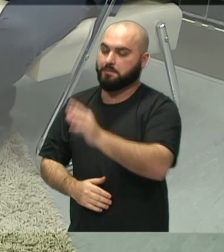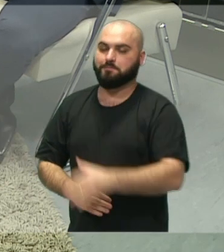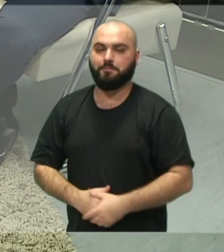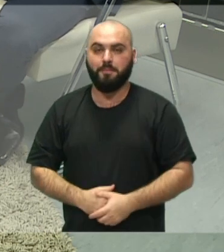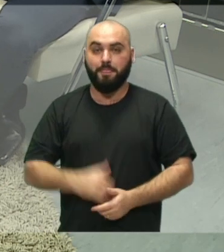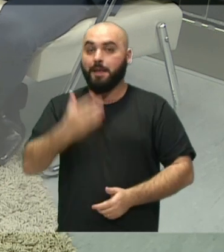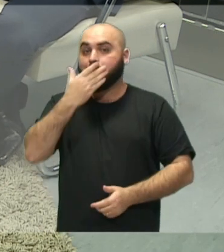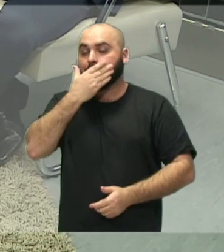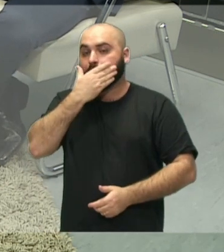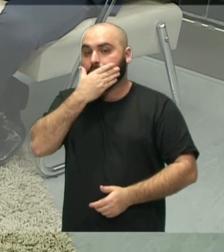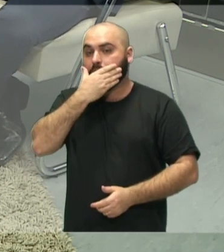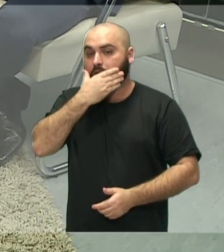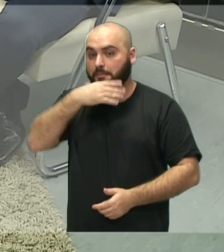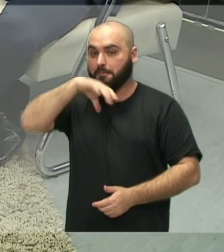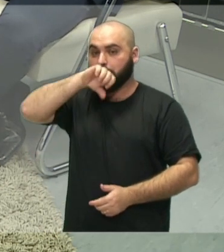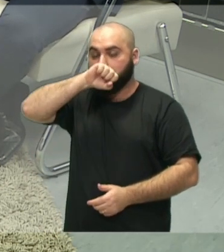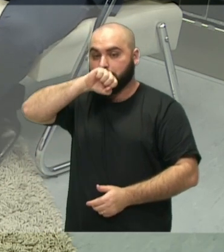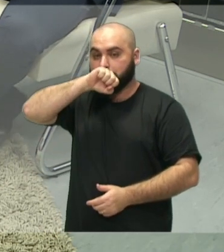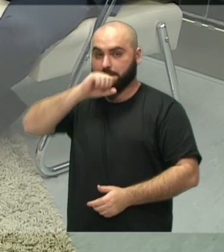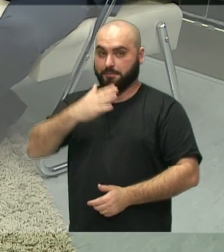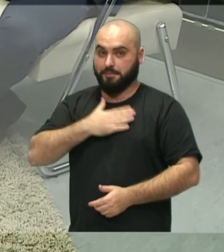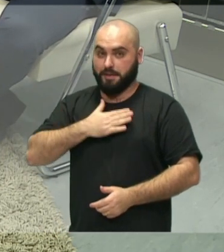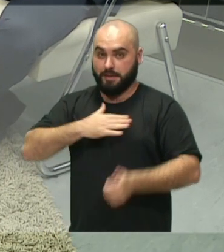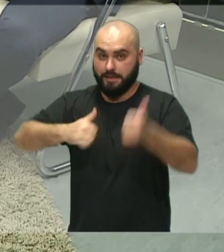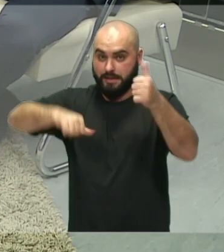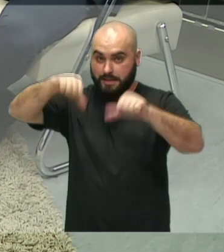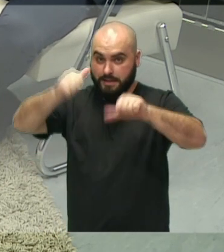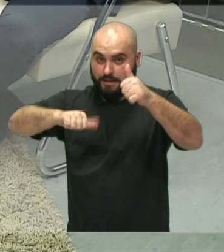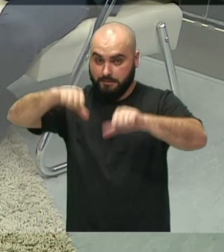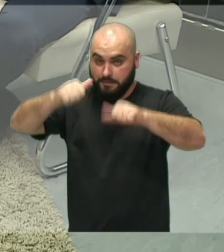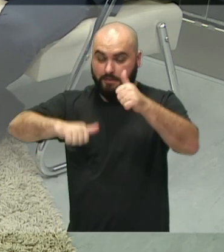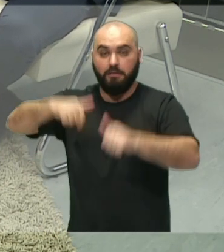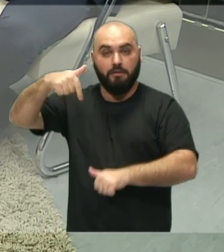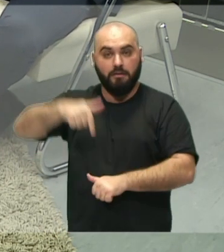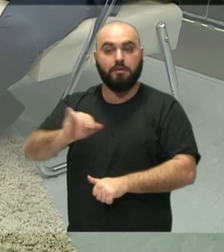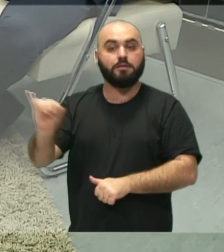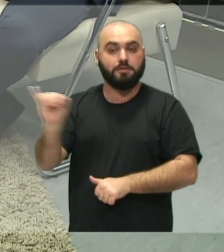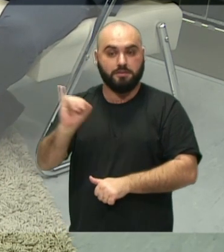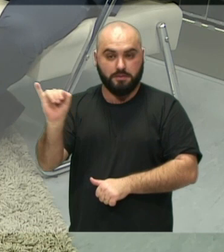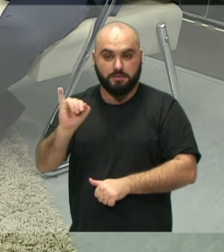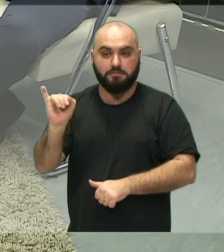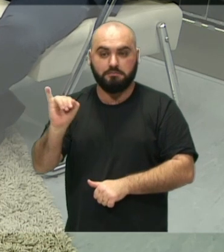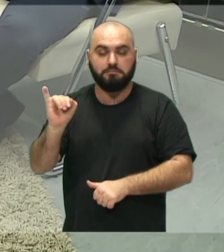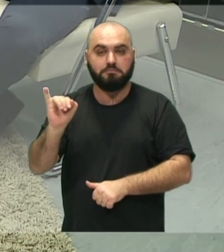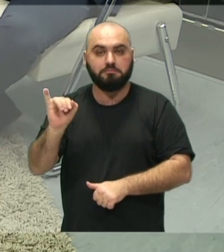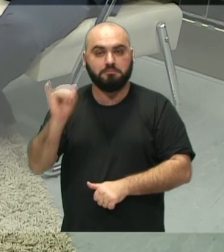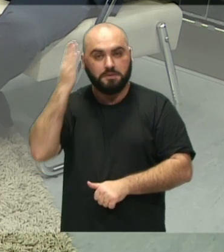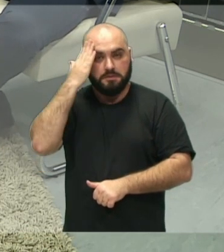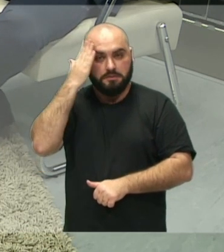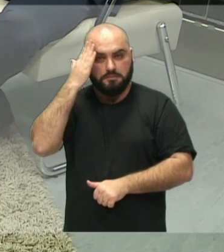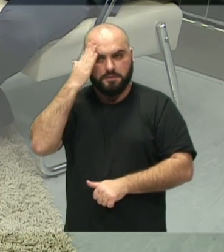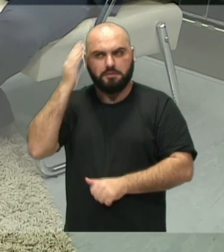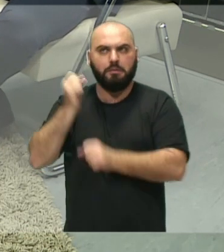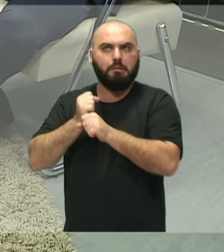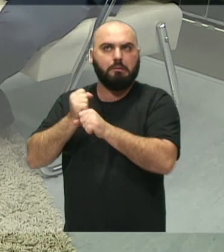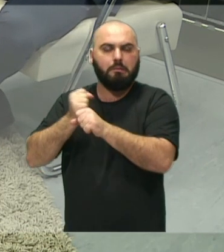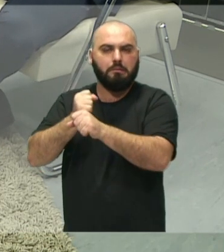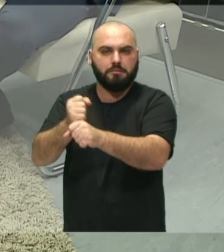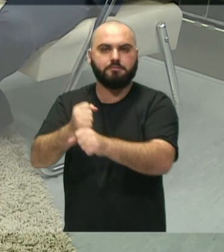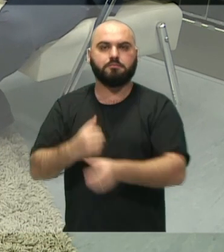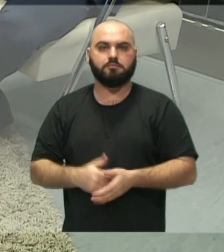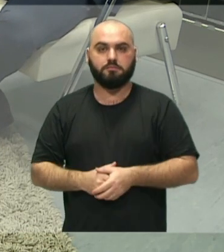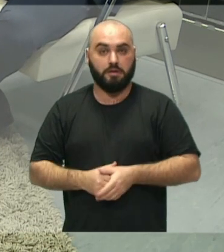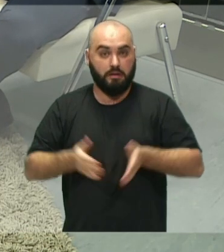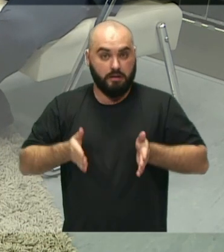professor Paulo Mais, professor de Química aqui na cidade de Itajaí, tradicionalmente conhecido há muitos anos, né? Nascido